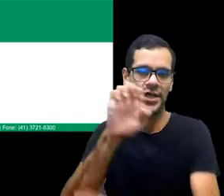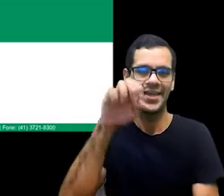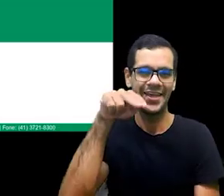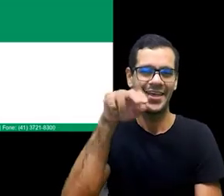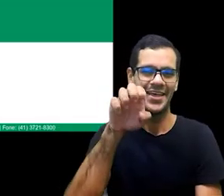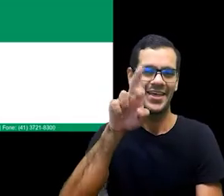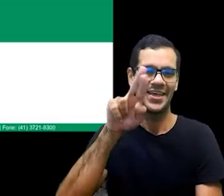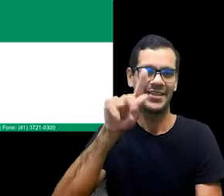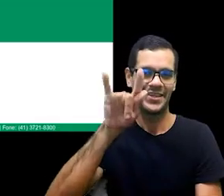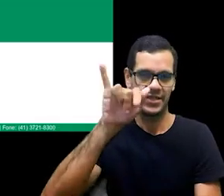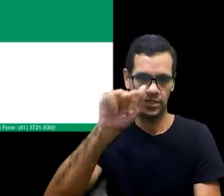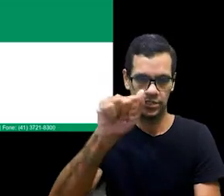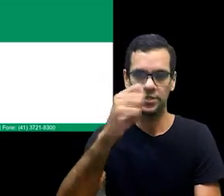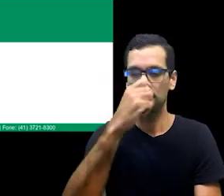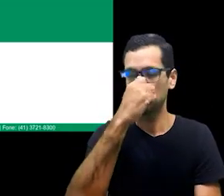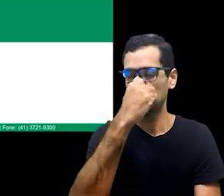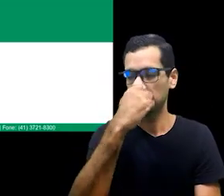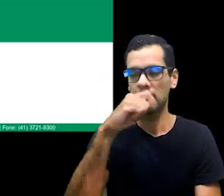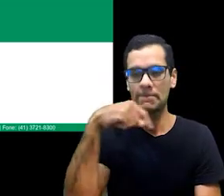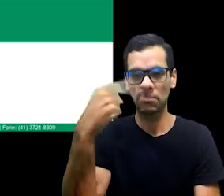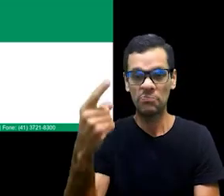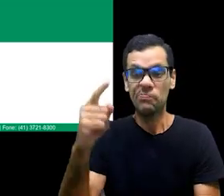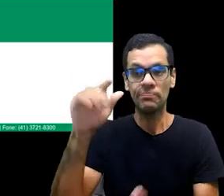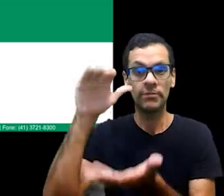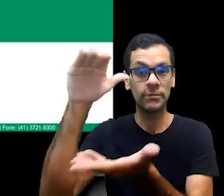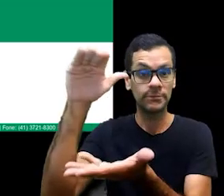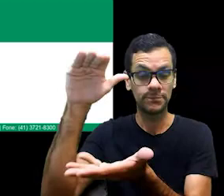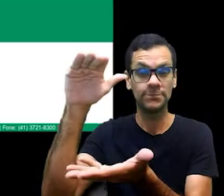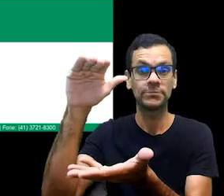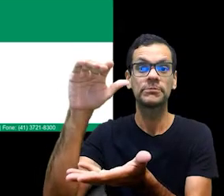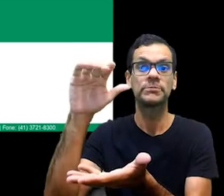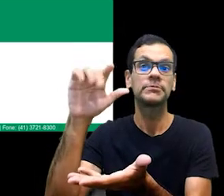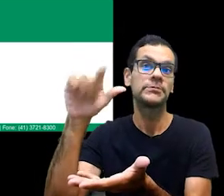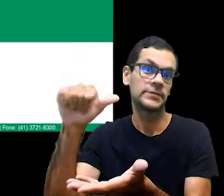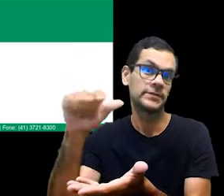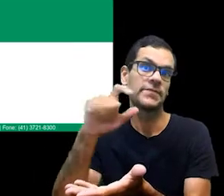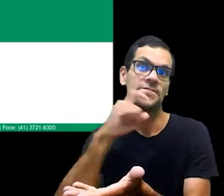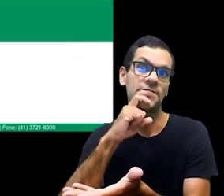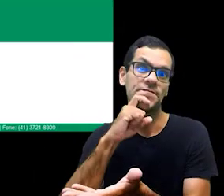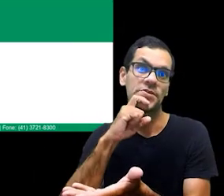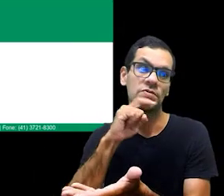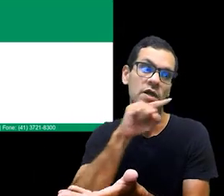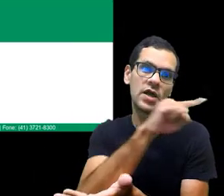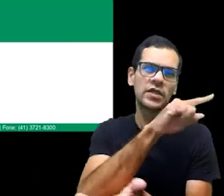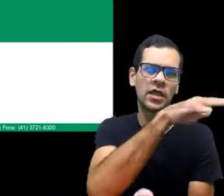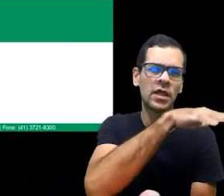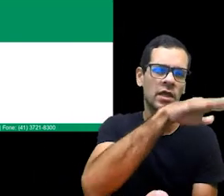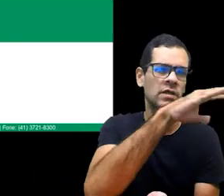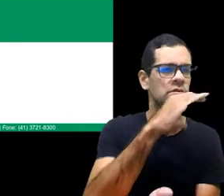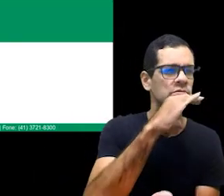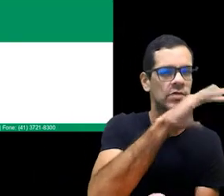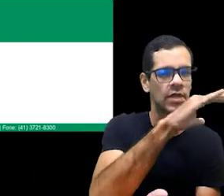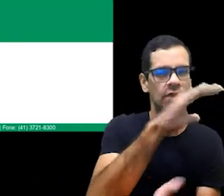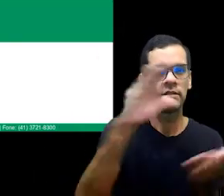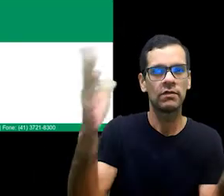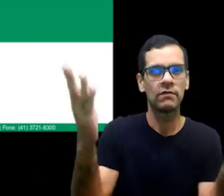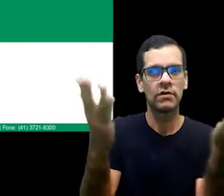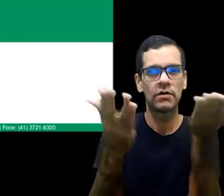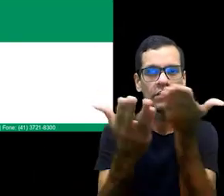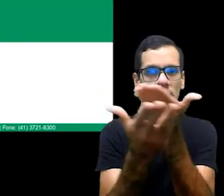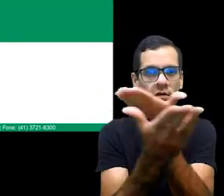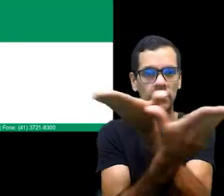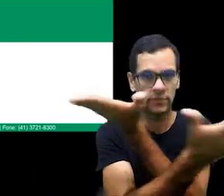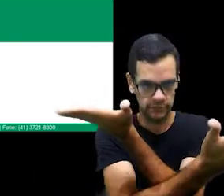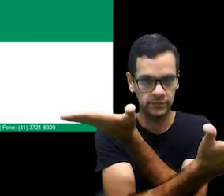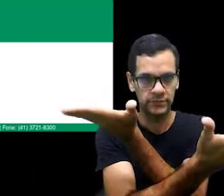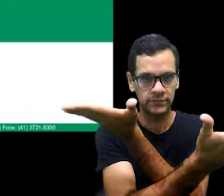aquele corpo que cede energia se esfria, aquele corpo que recebe energia se esquenta. O que cedeu energia